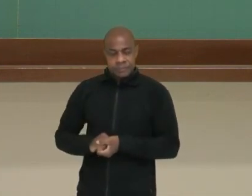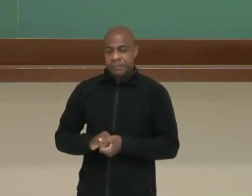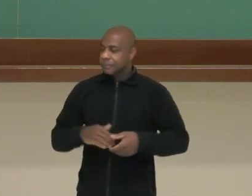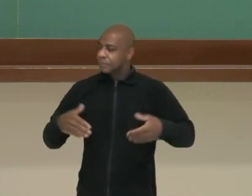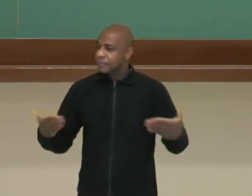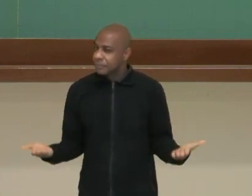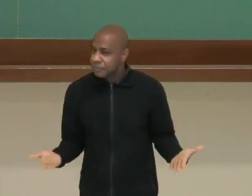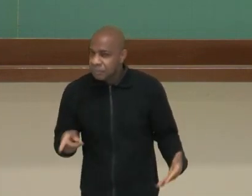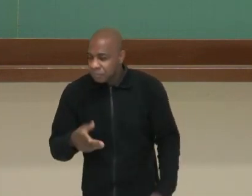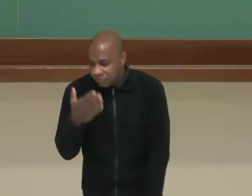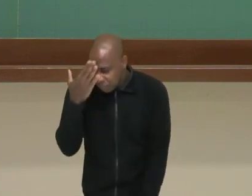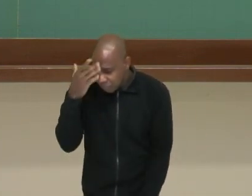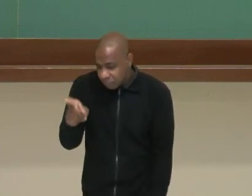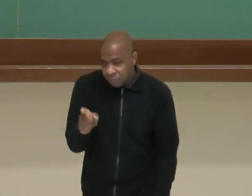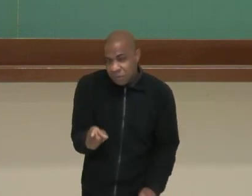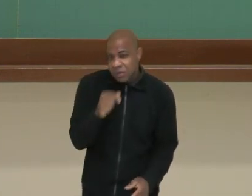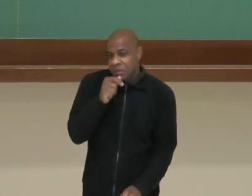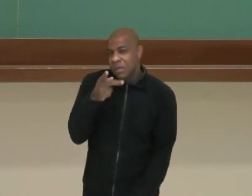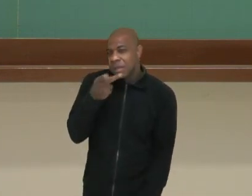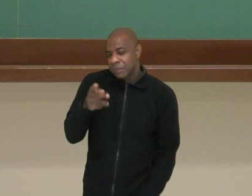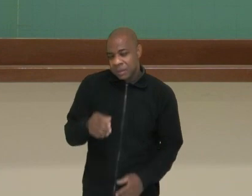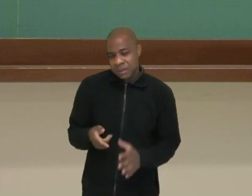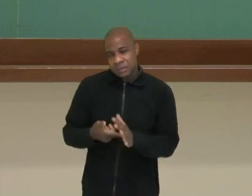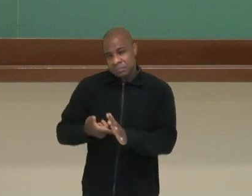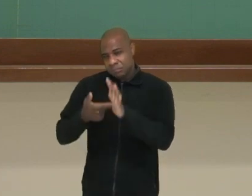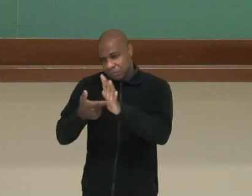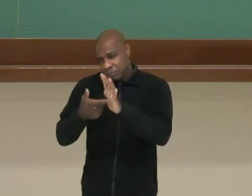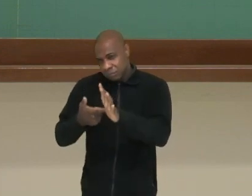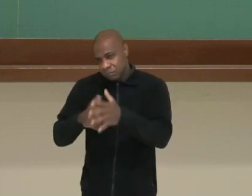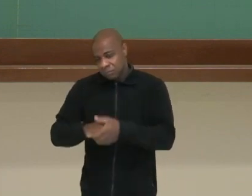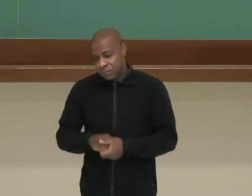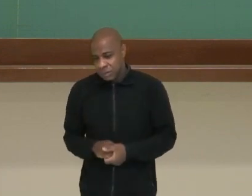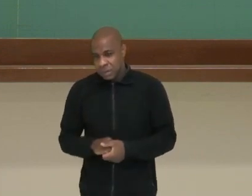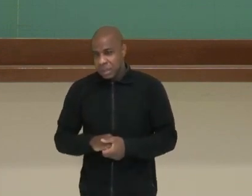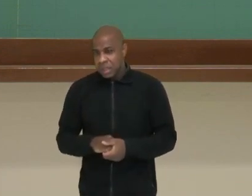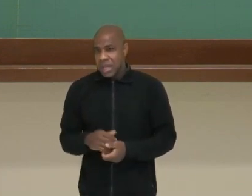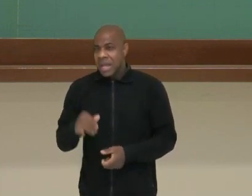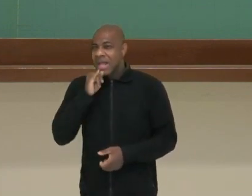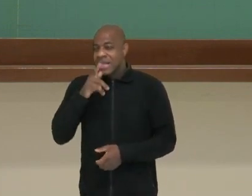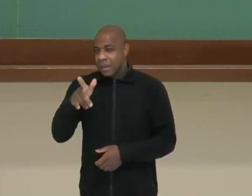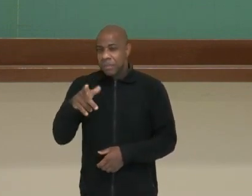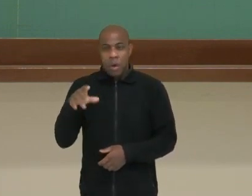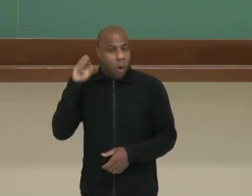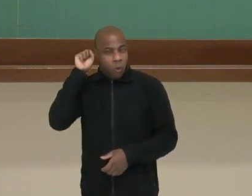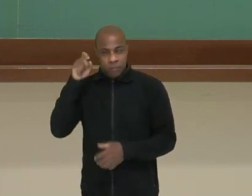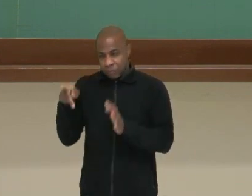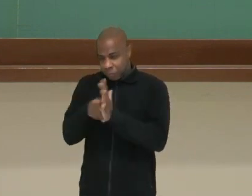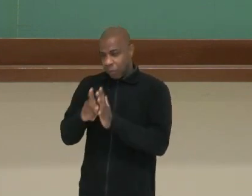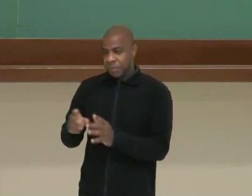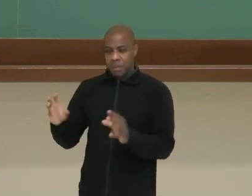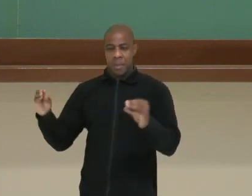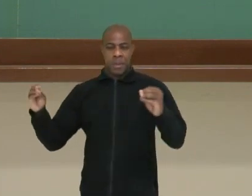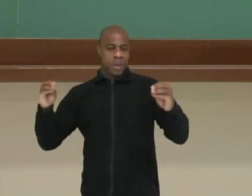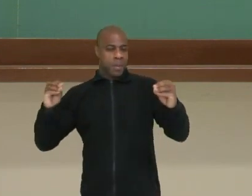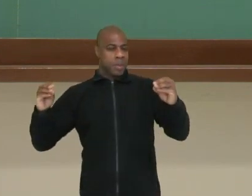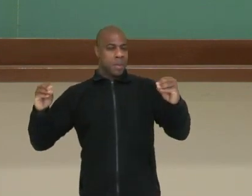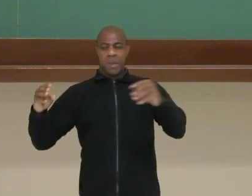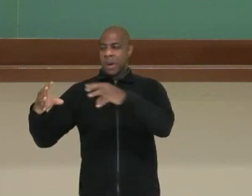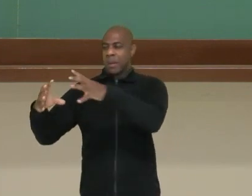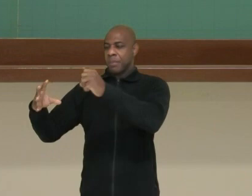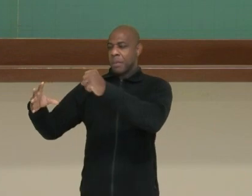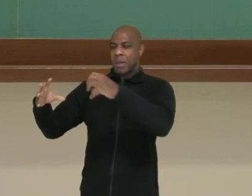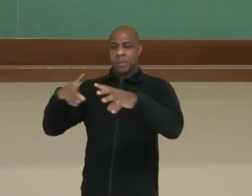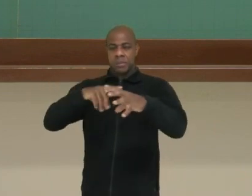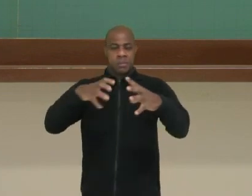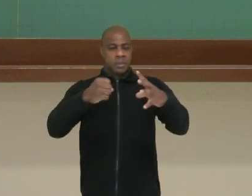Porque quando você fala para as pessoas ouvem pelo ar e você ouve pela pele. Mas quando você grava a sua voz no WhatsApp